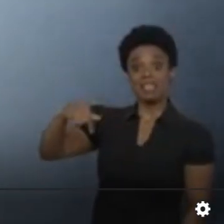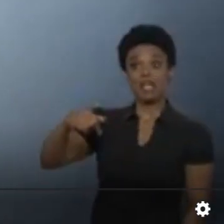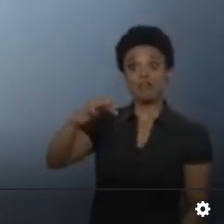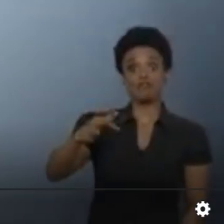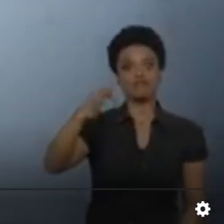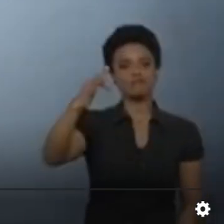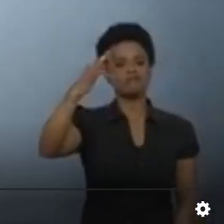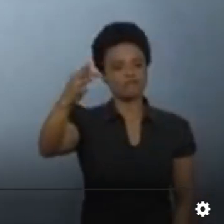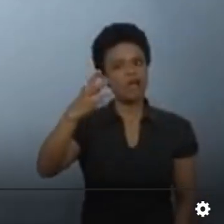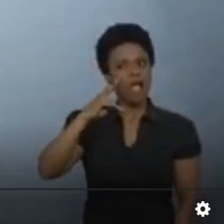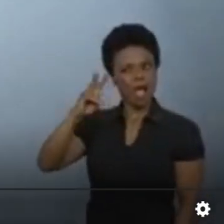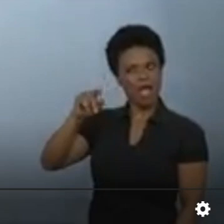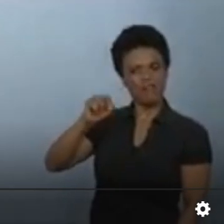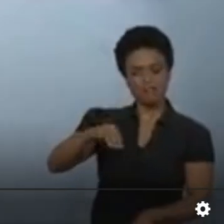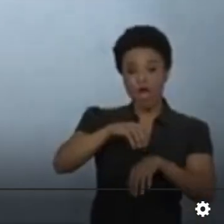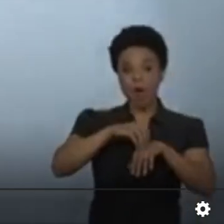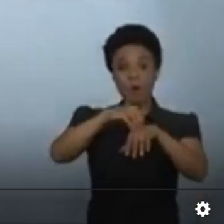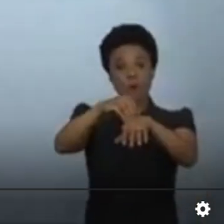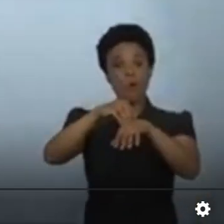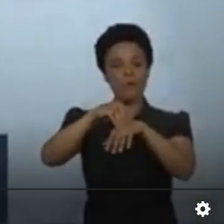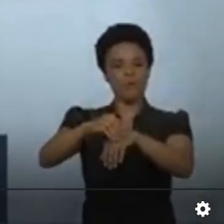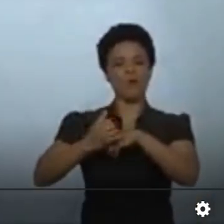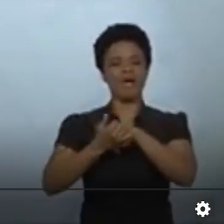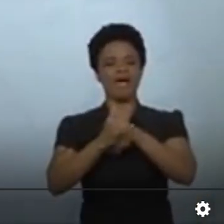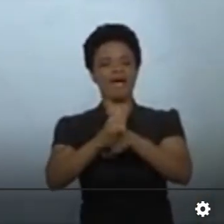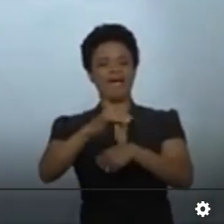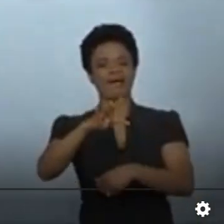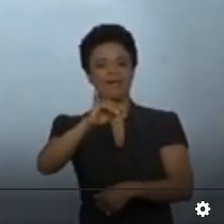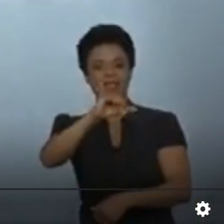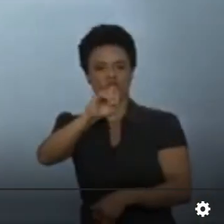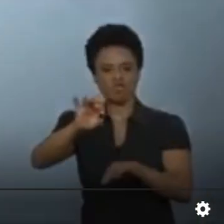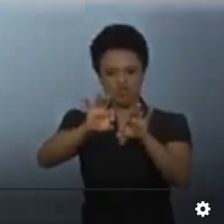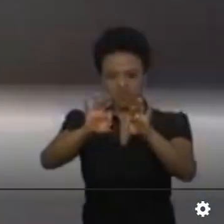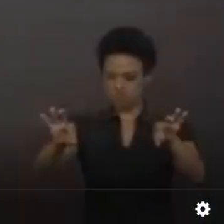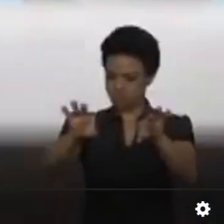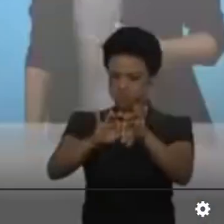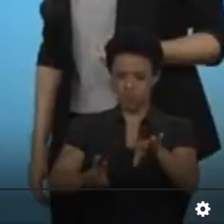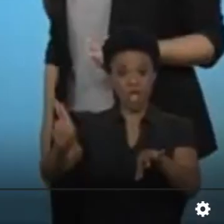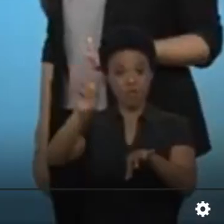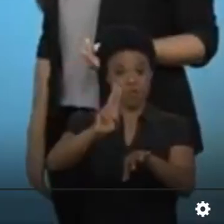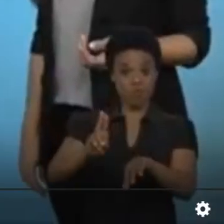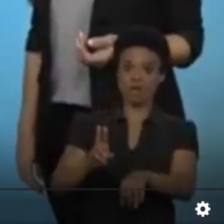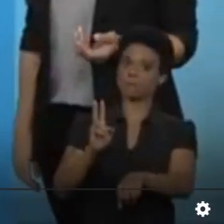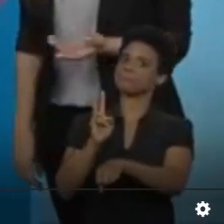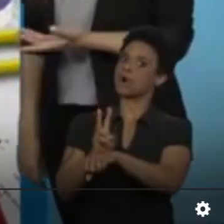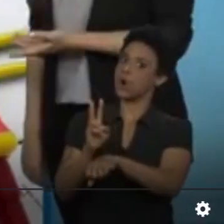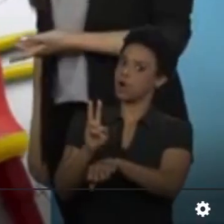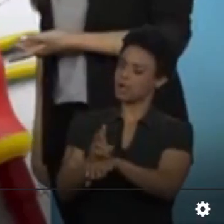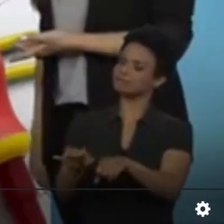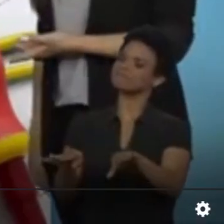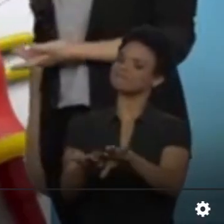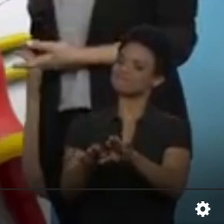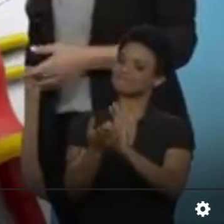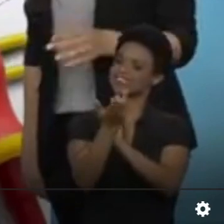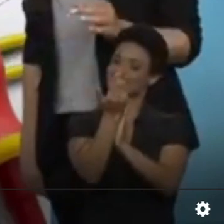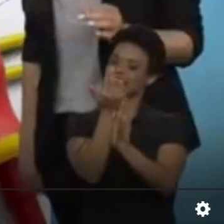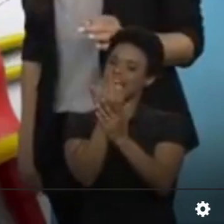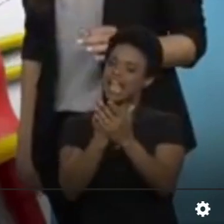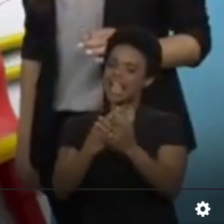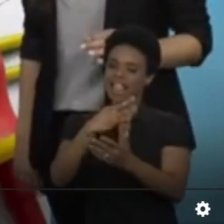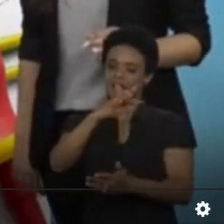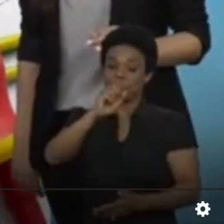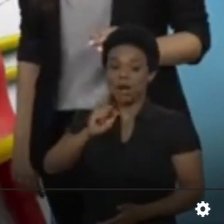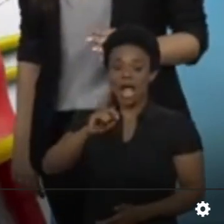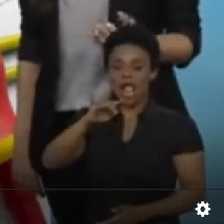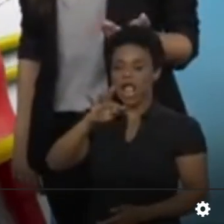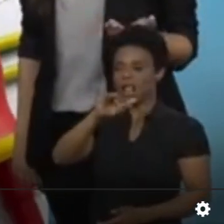de determinar os condutores, os eletrodutos e os dispositivos de proteção. Quanto aos desenhos, como as plantas baixas e os